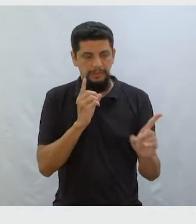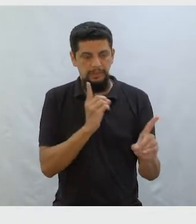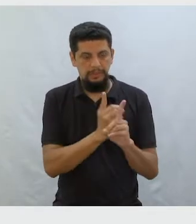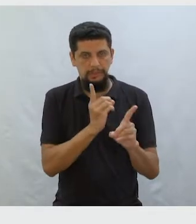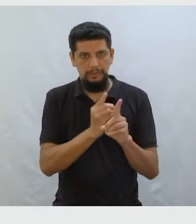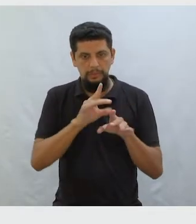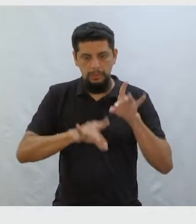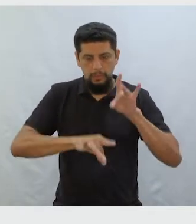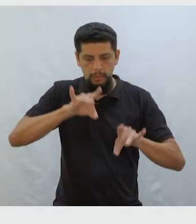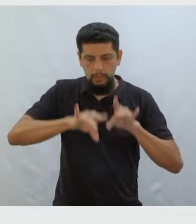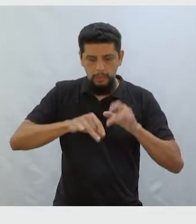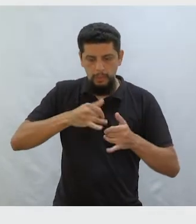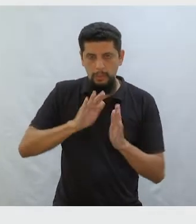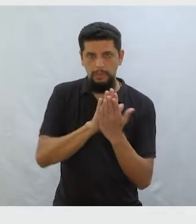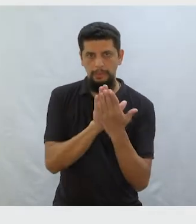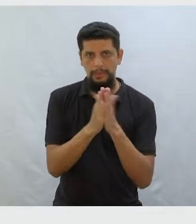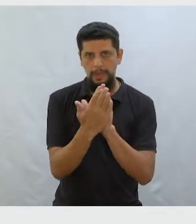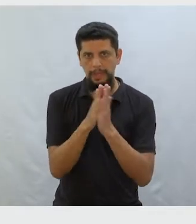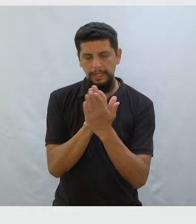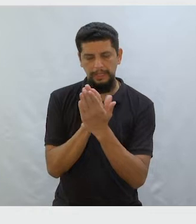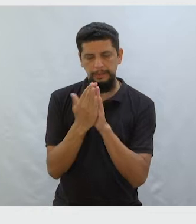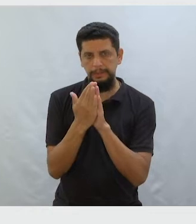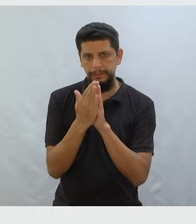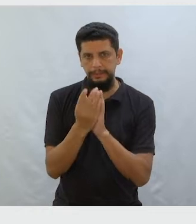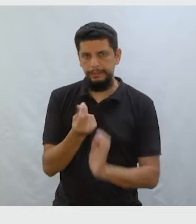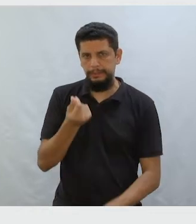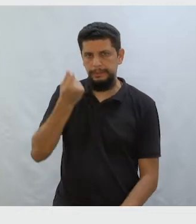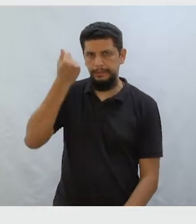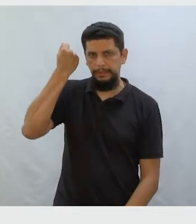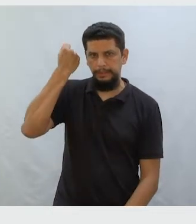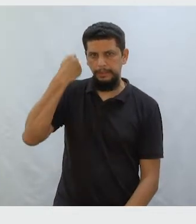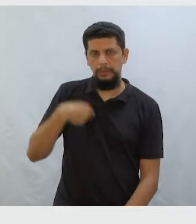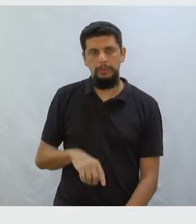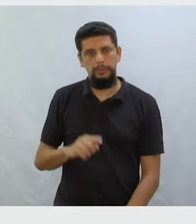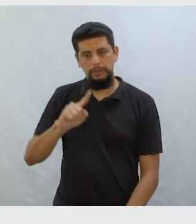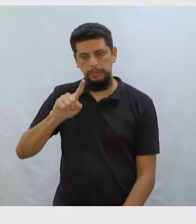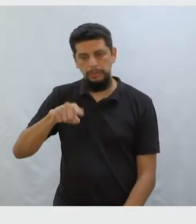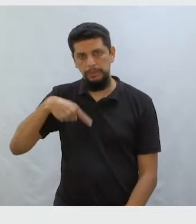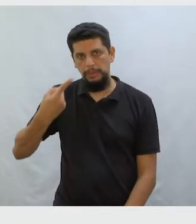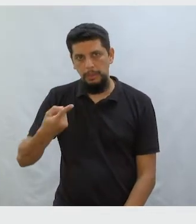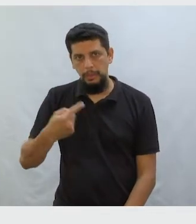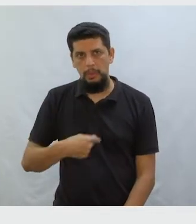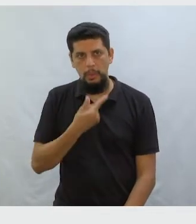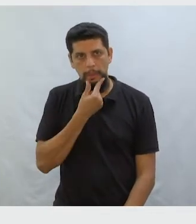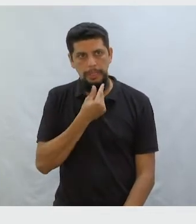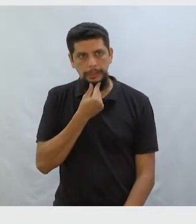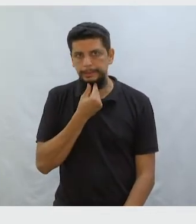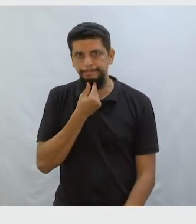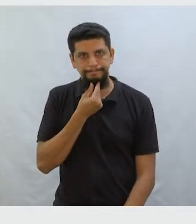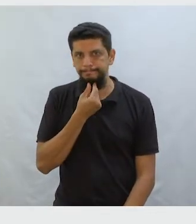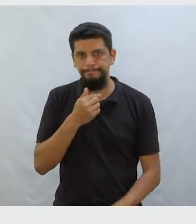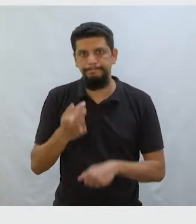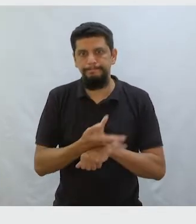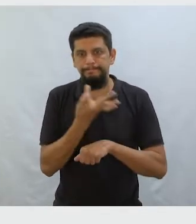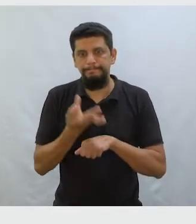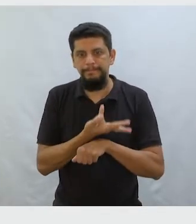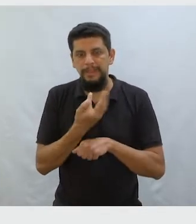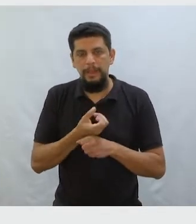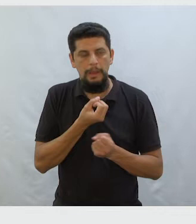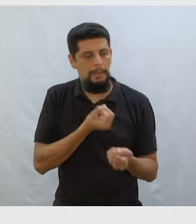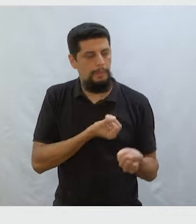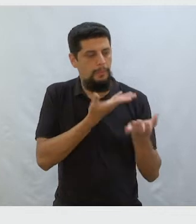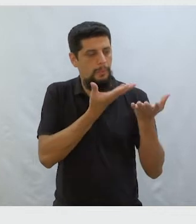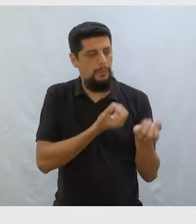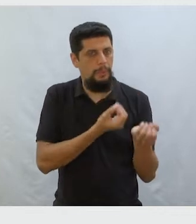teatro de bonecos com que brincava no tempo da avó no dia seguinte o menino não pôde resistir e